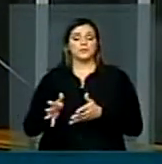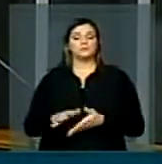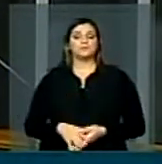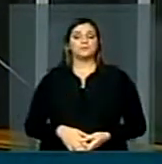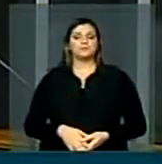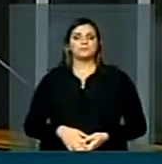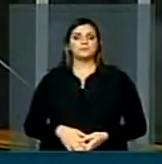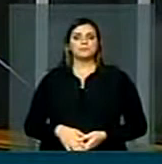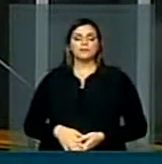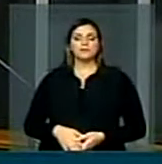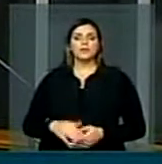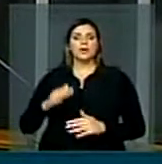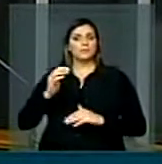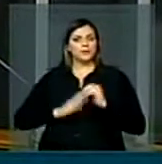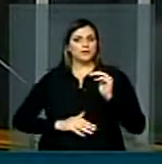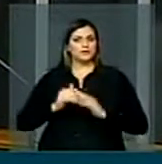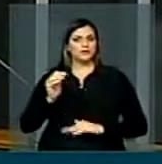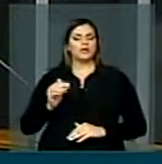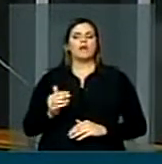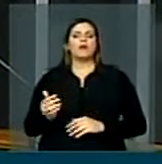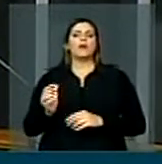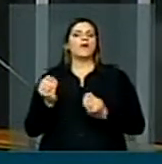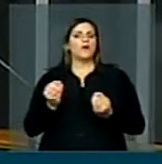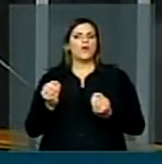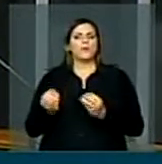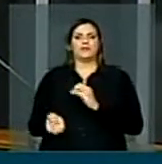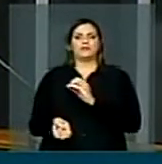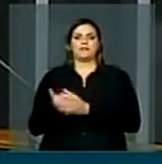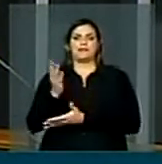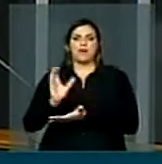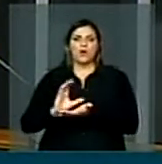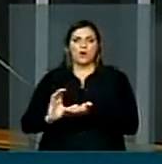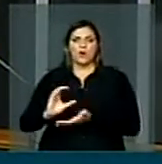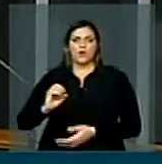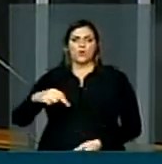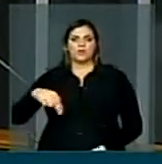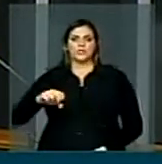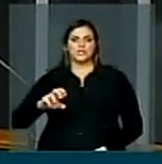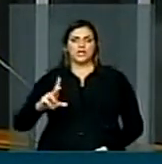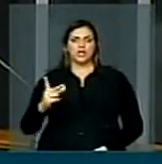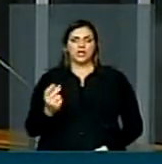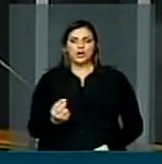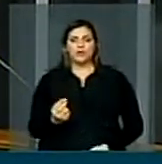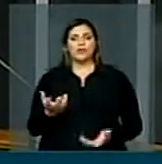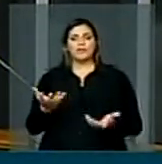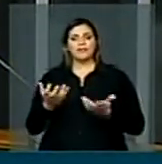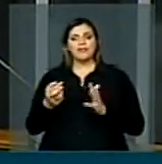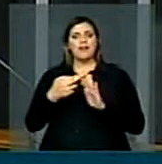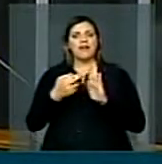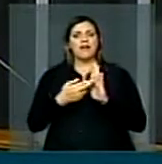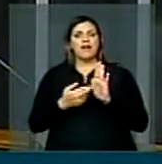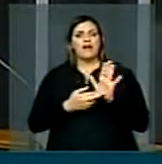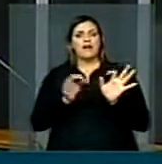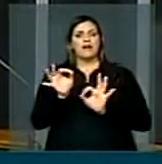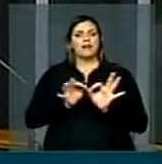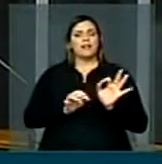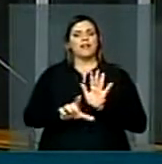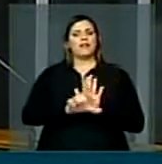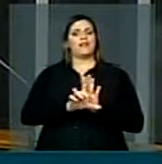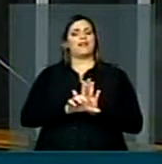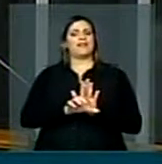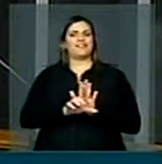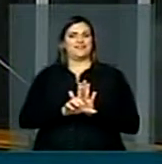por intermédio dos conselhos, almeja, portanto, a regulamentação da legislação pertinente à profissão